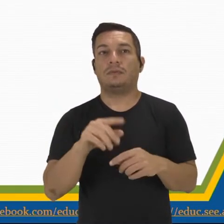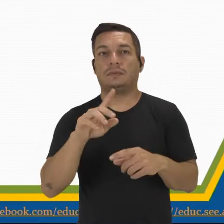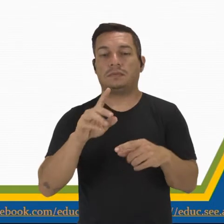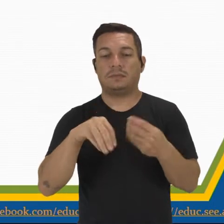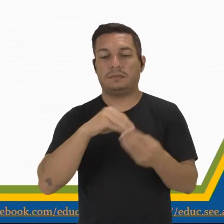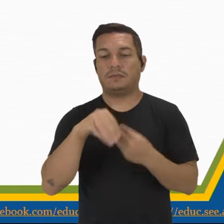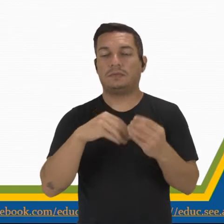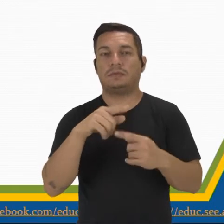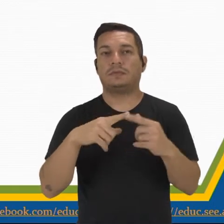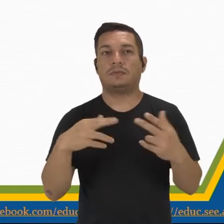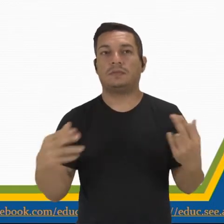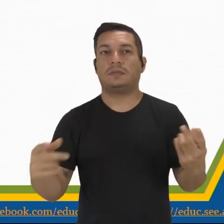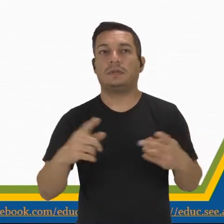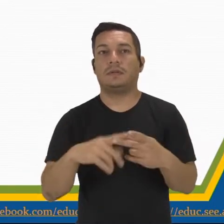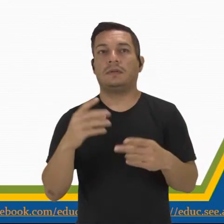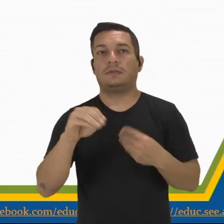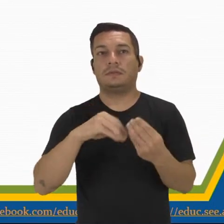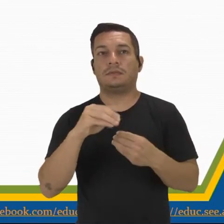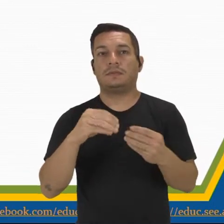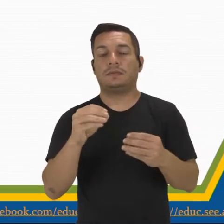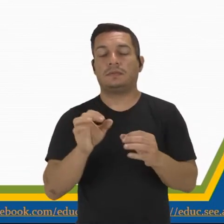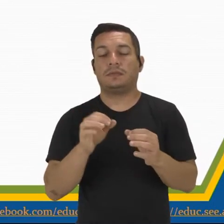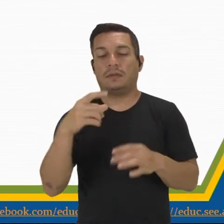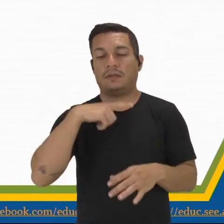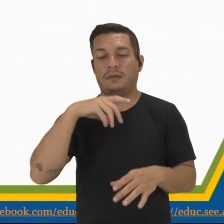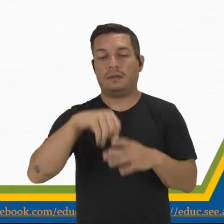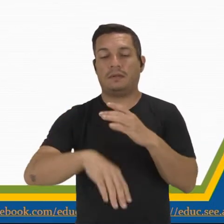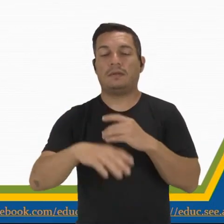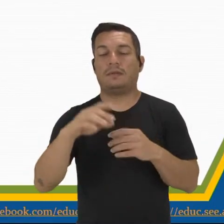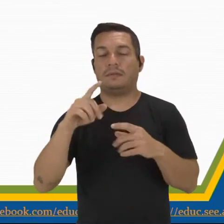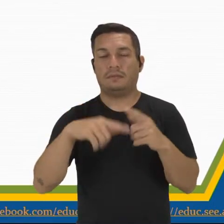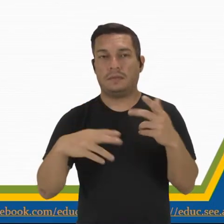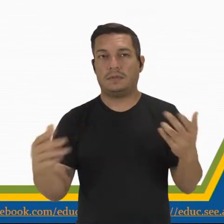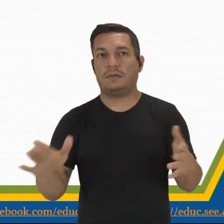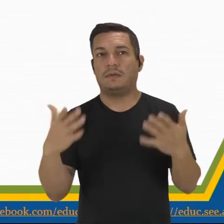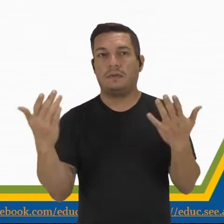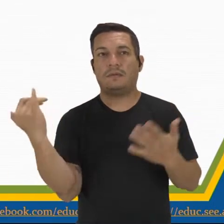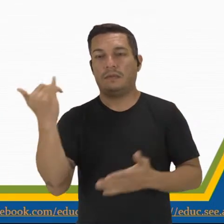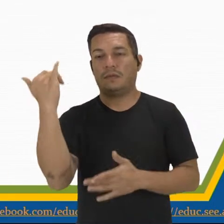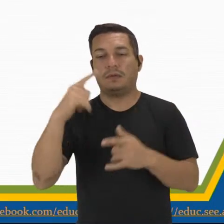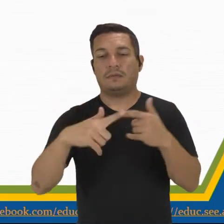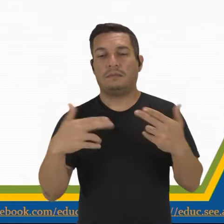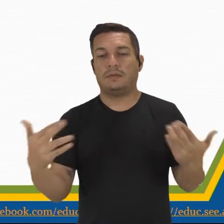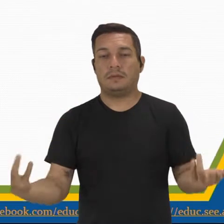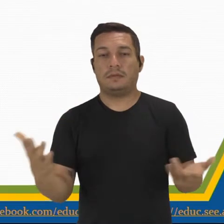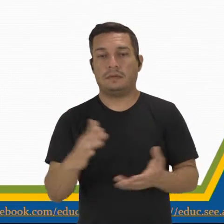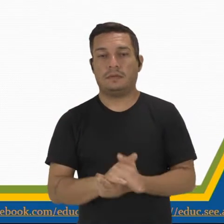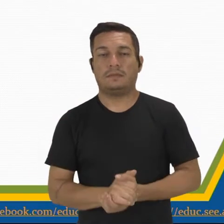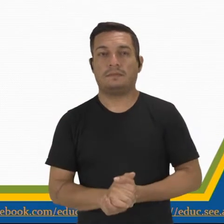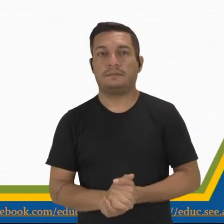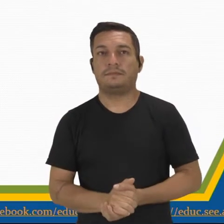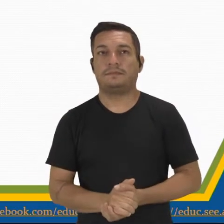composição do material? Que substâncias formam esse material? Qual é a importância desse